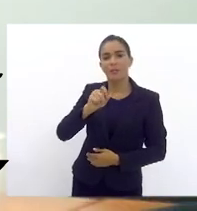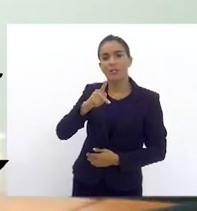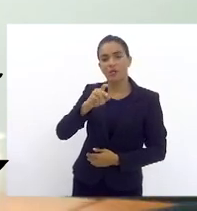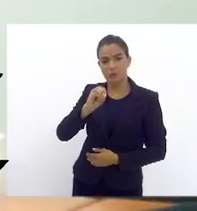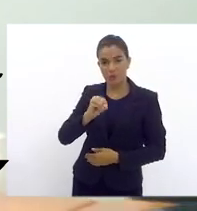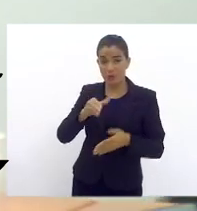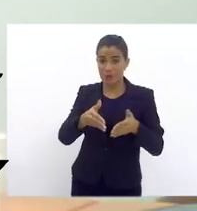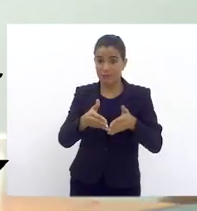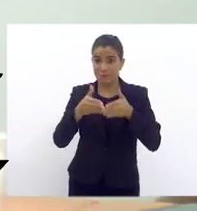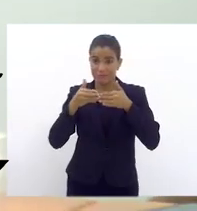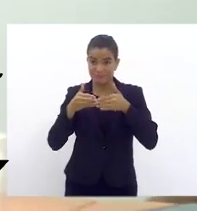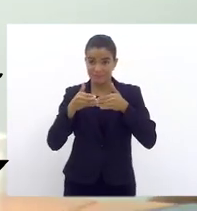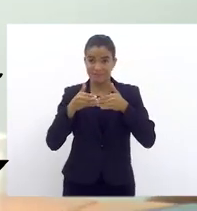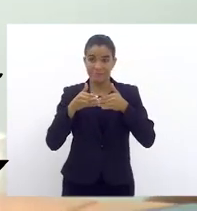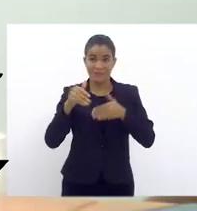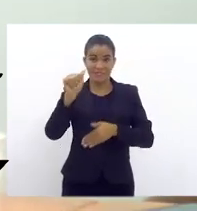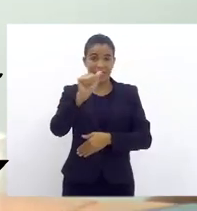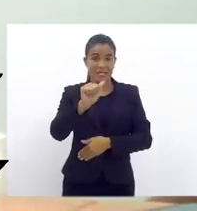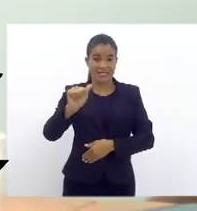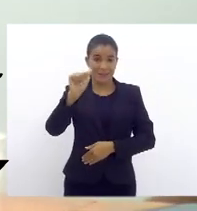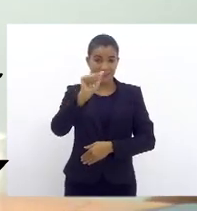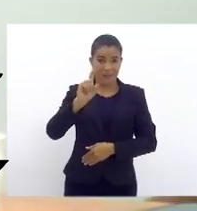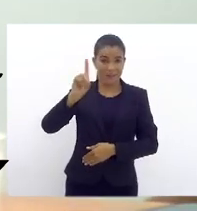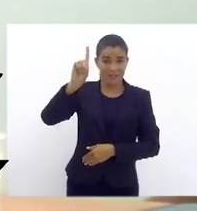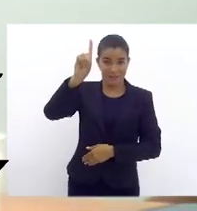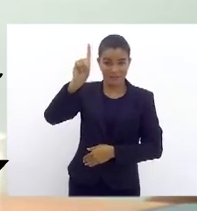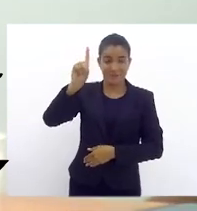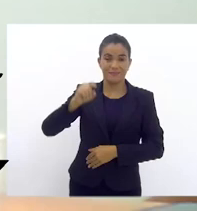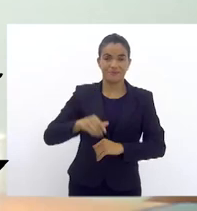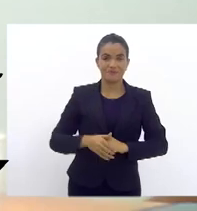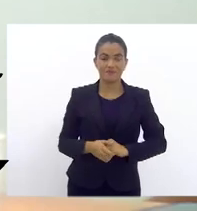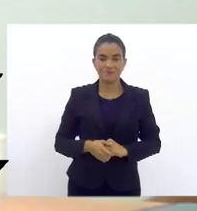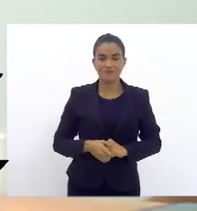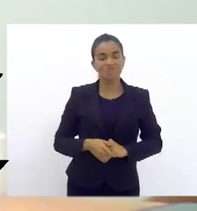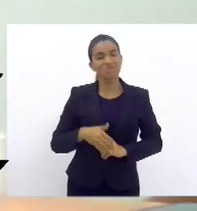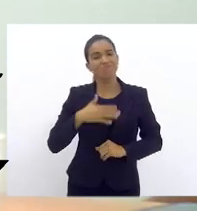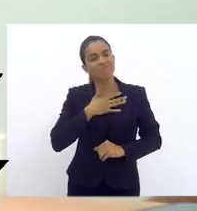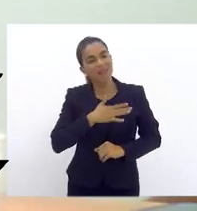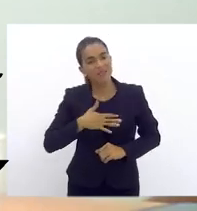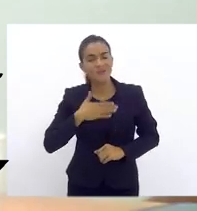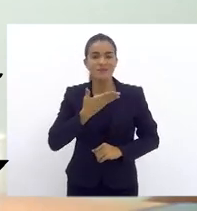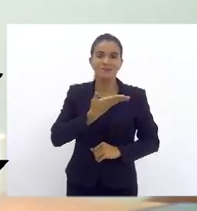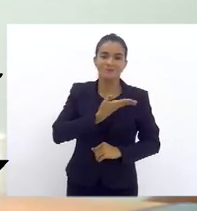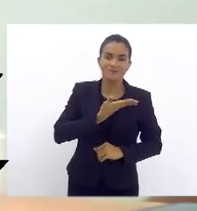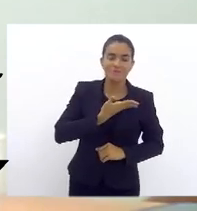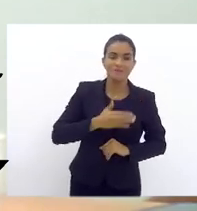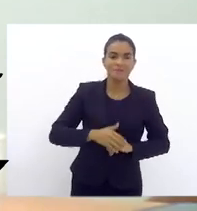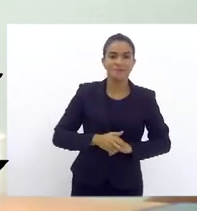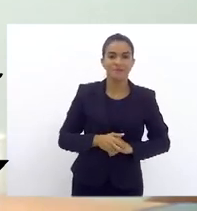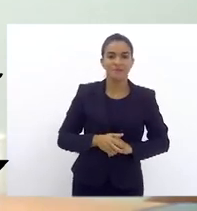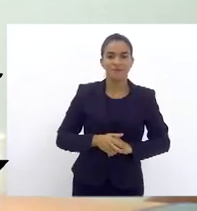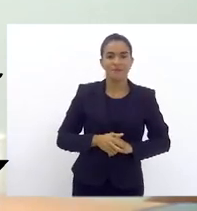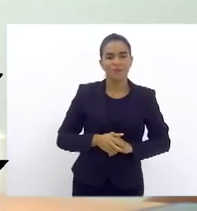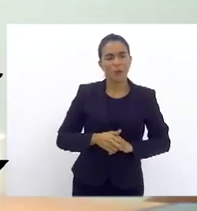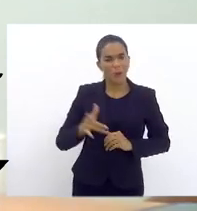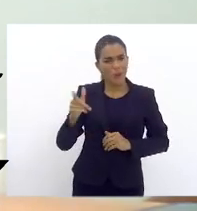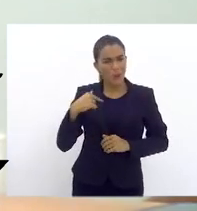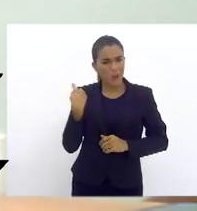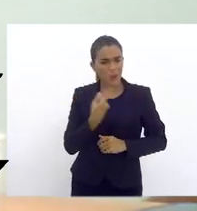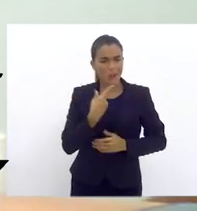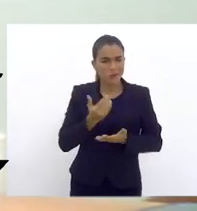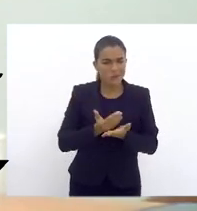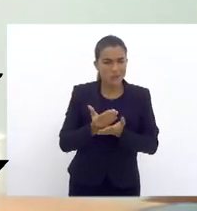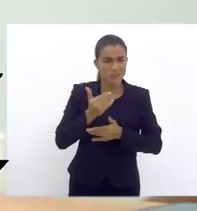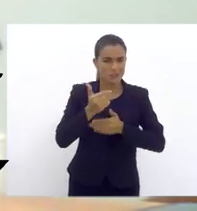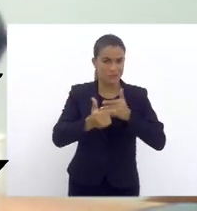do Reino de Deus pronto olha para mim agora queridos amigos é quando iniciamos os